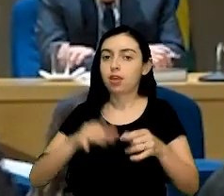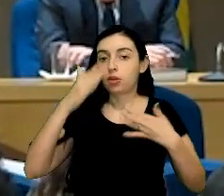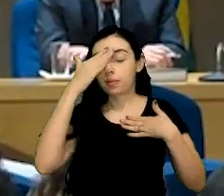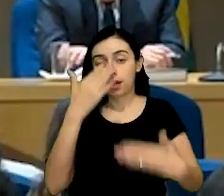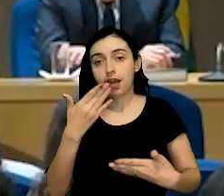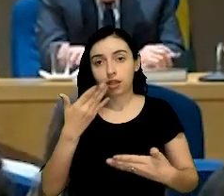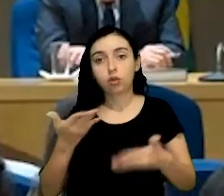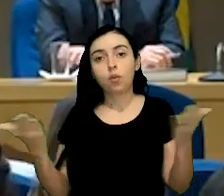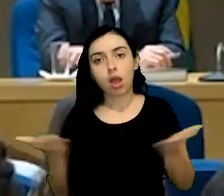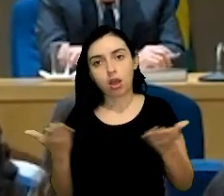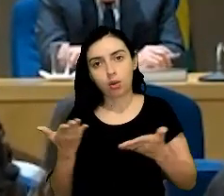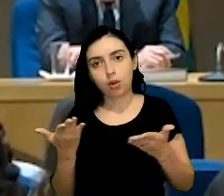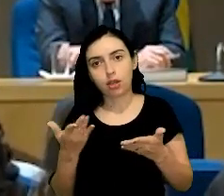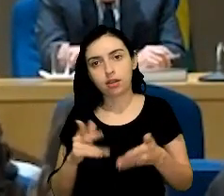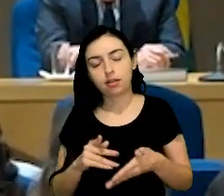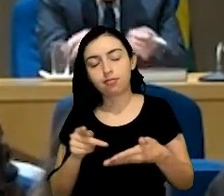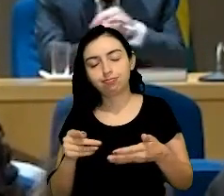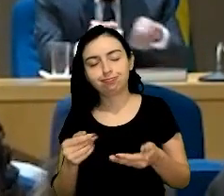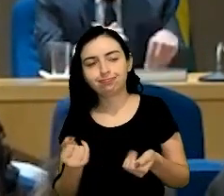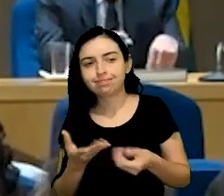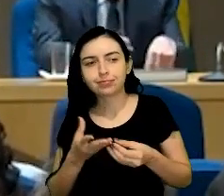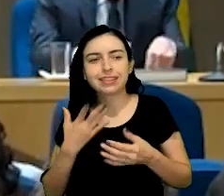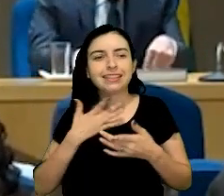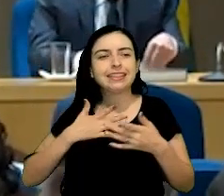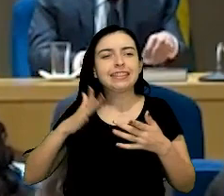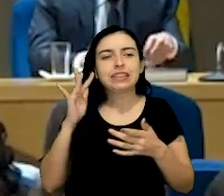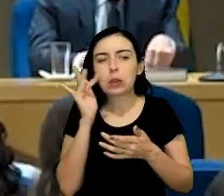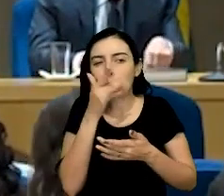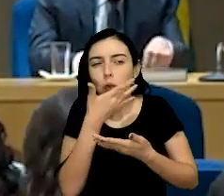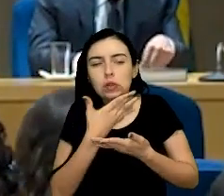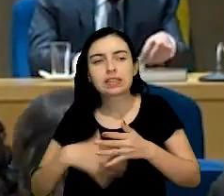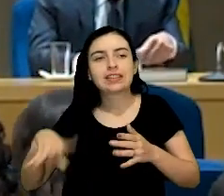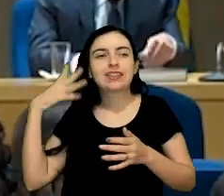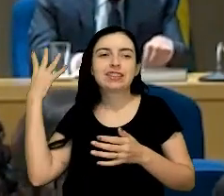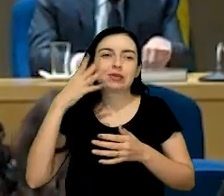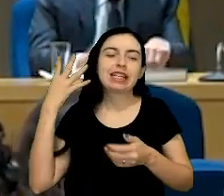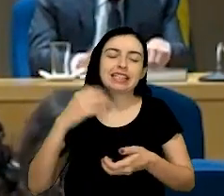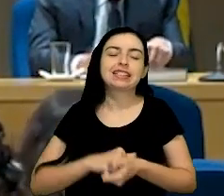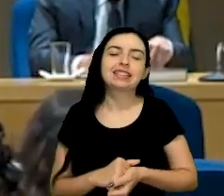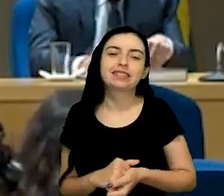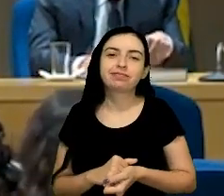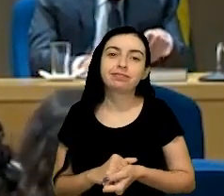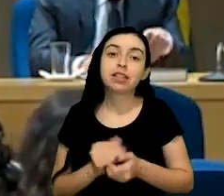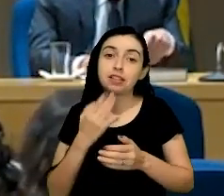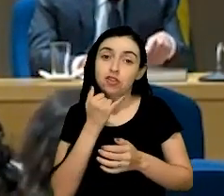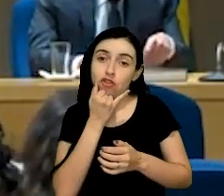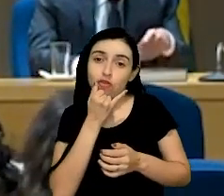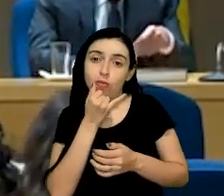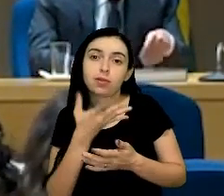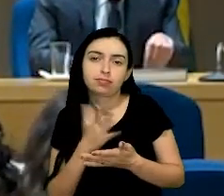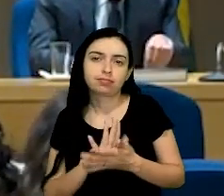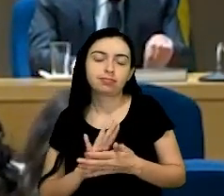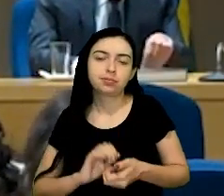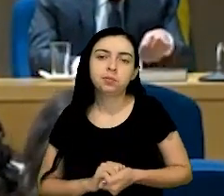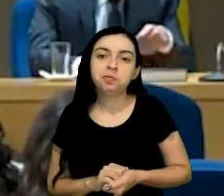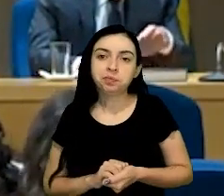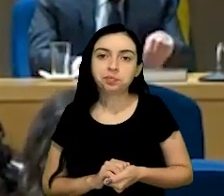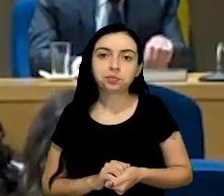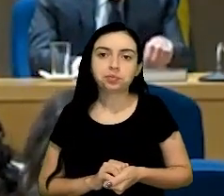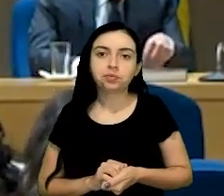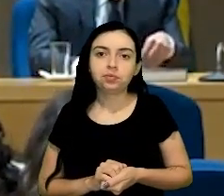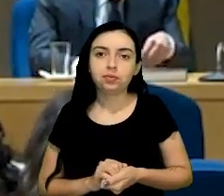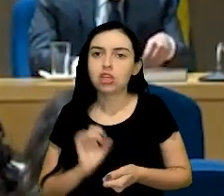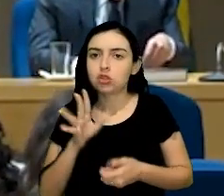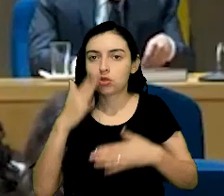né, à parte mais gostosa, as palestras aí. Desculpa. Só fazer um agradecimento